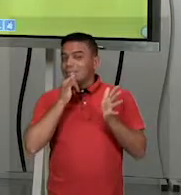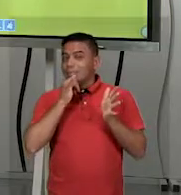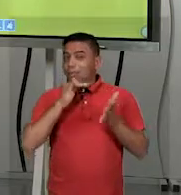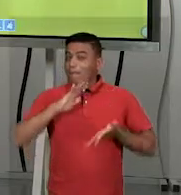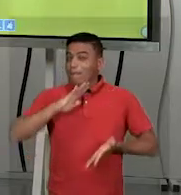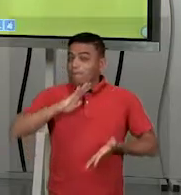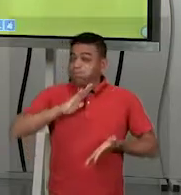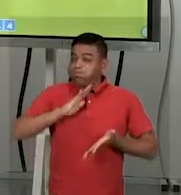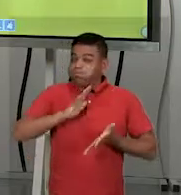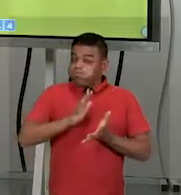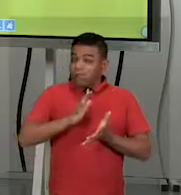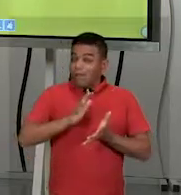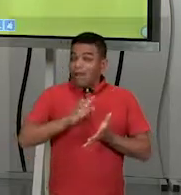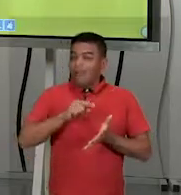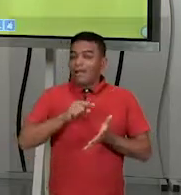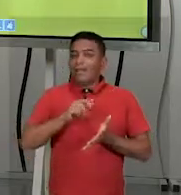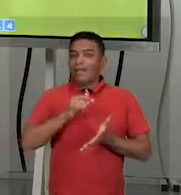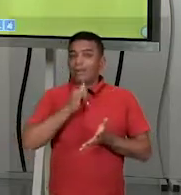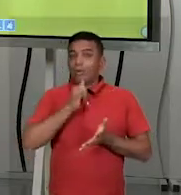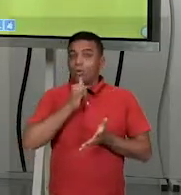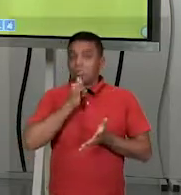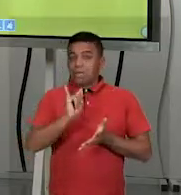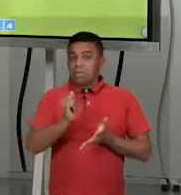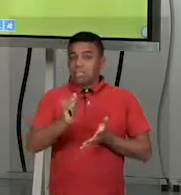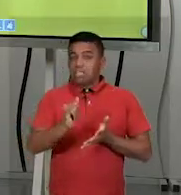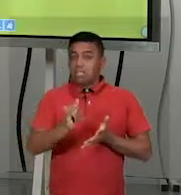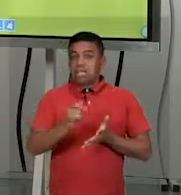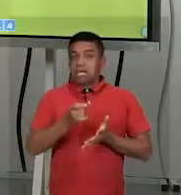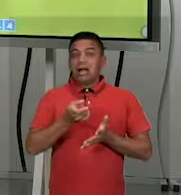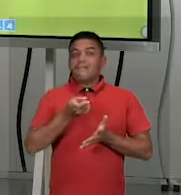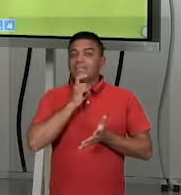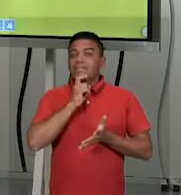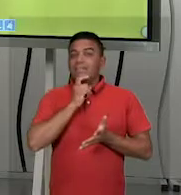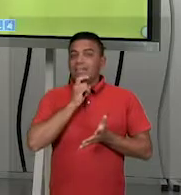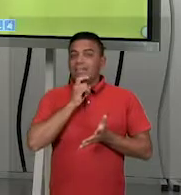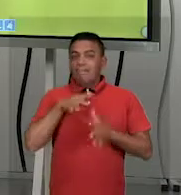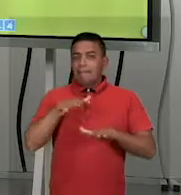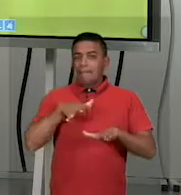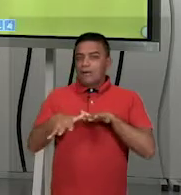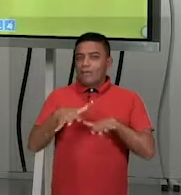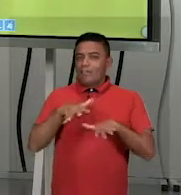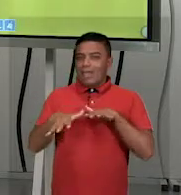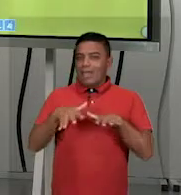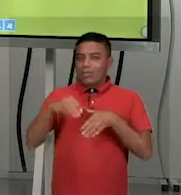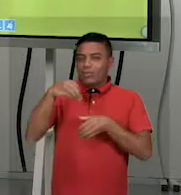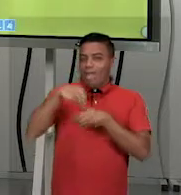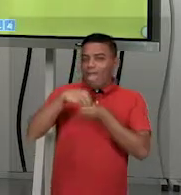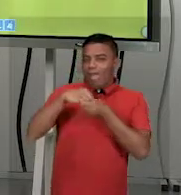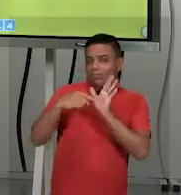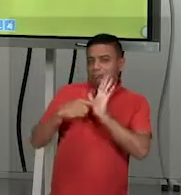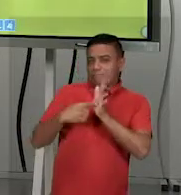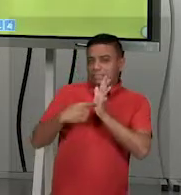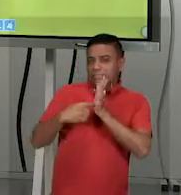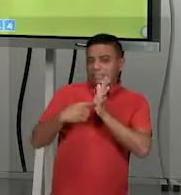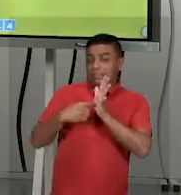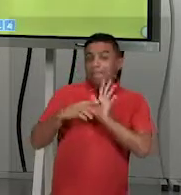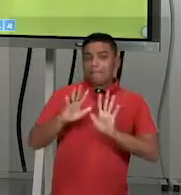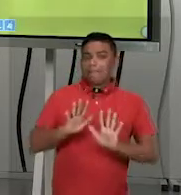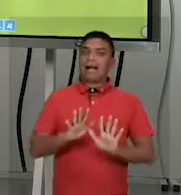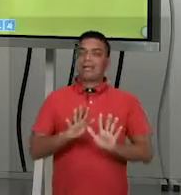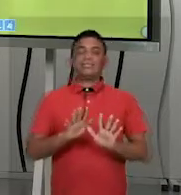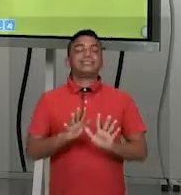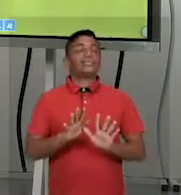pressurização ali, aquela energia vai subir realizando o trabalho dentro de um dispositivo, né? Mas ela